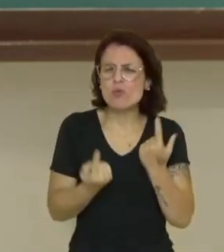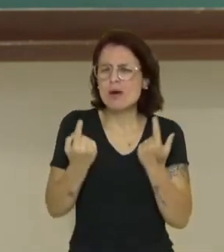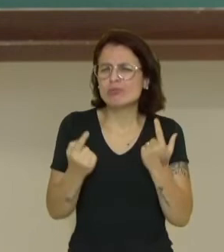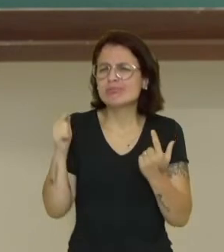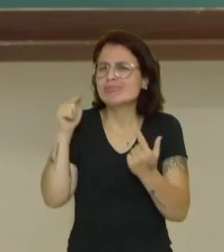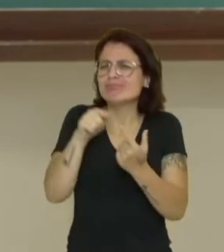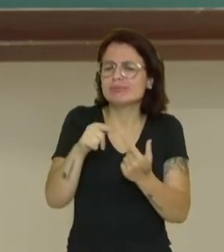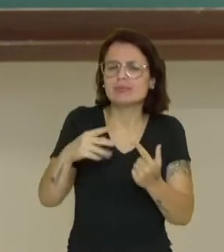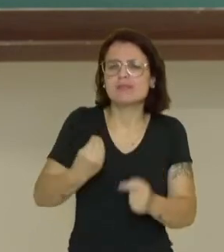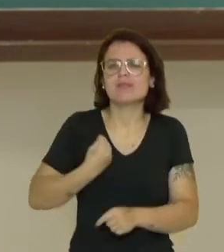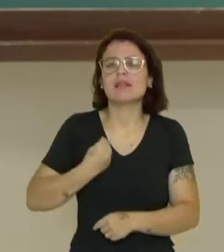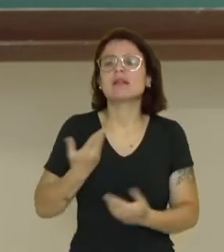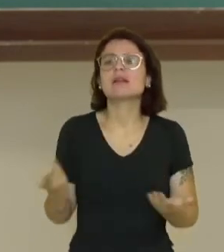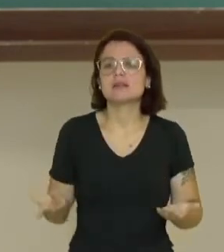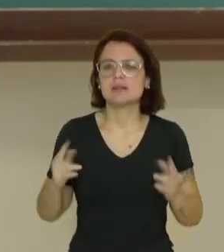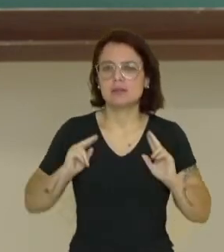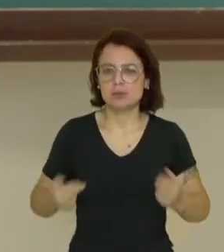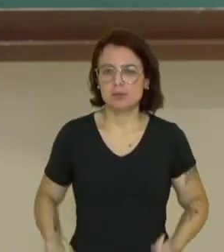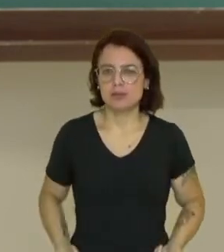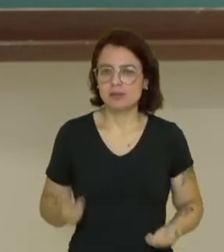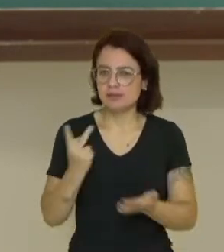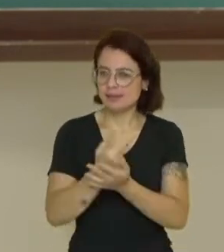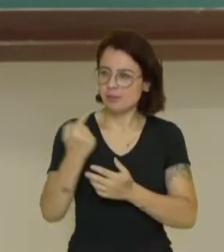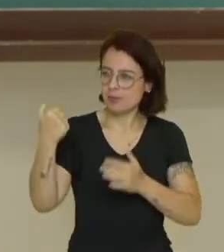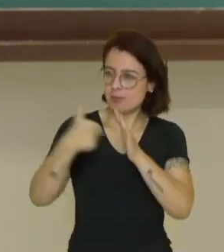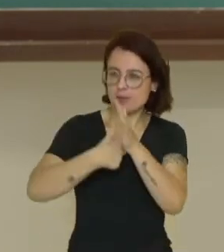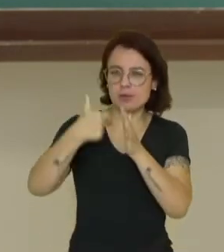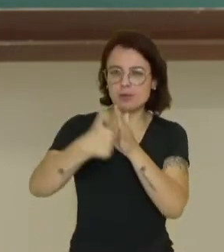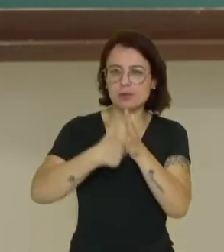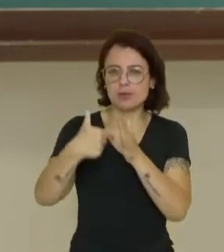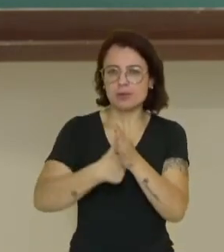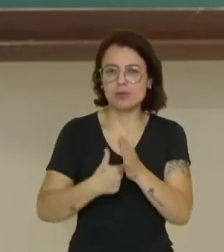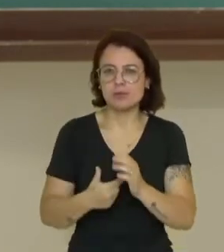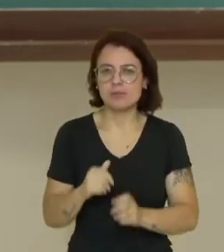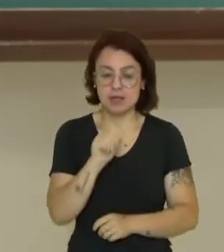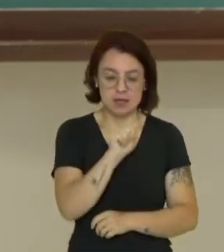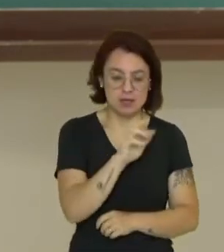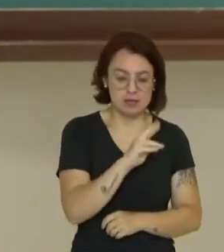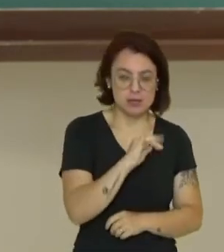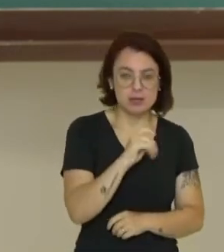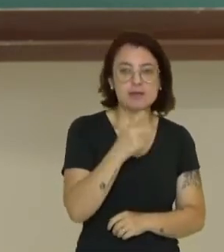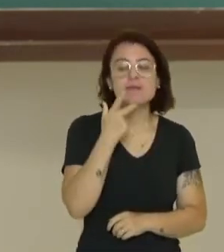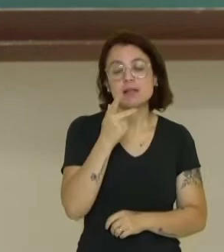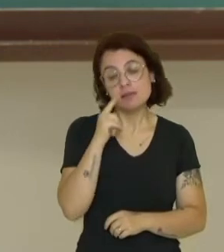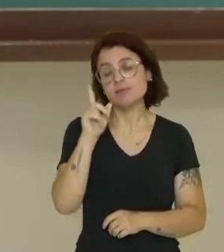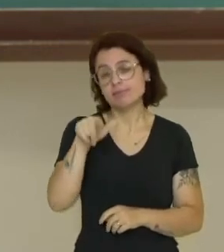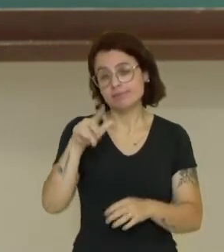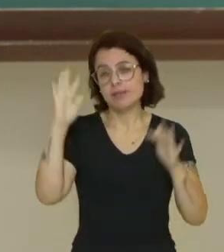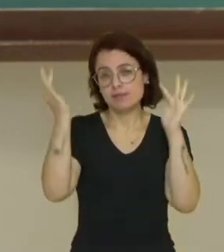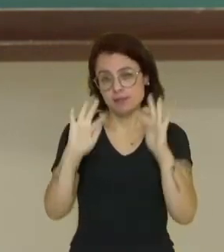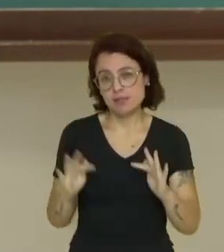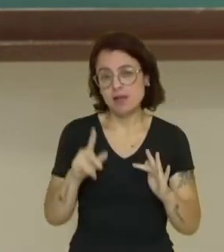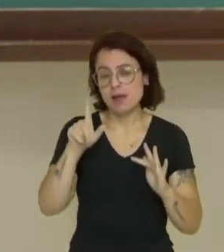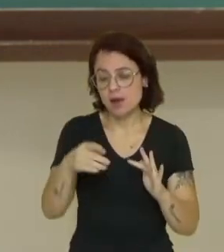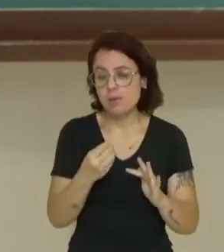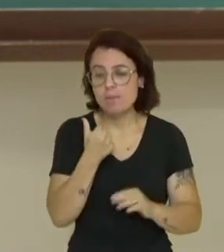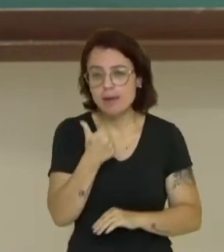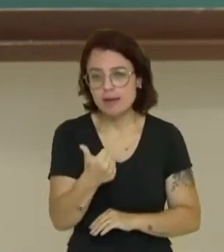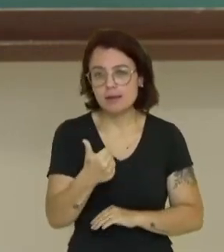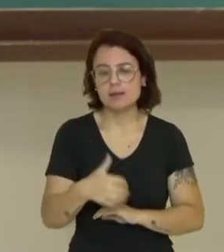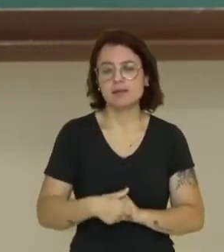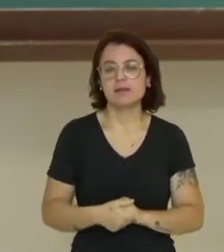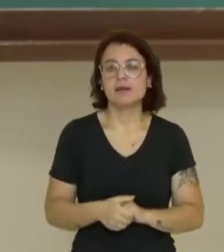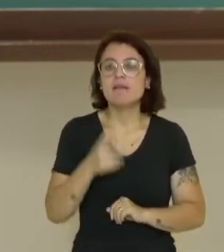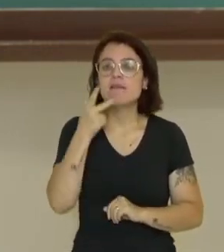vida humana, né? A questão que vocês sempre me perguntam também. Para o Aristóteles, é a felicidade, é o bem. E ele vai dizer